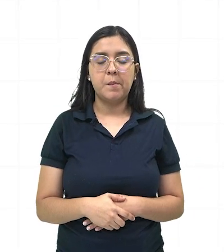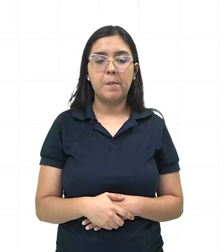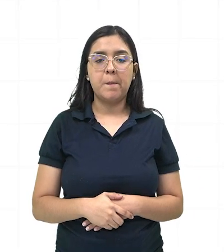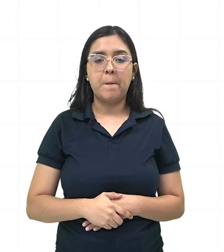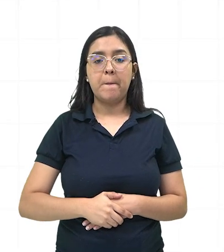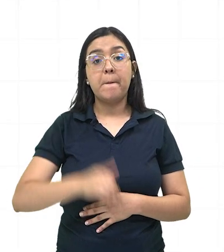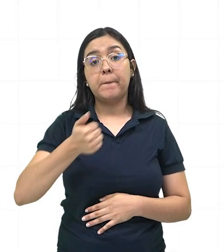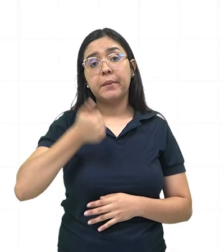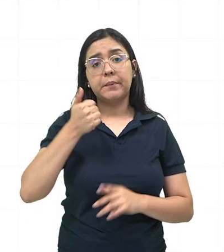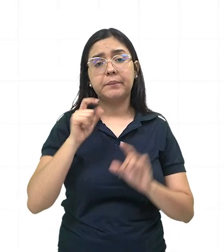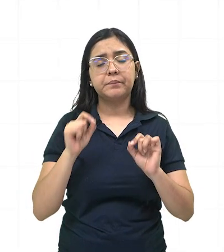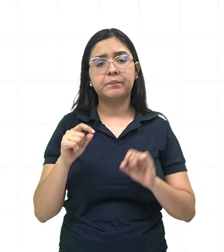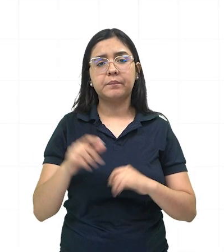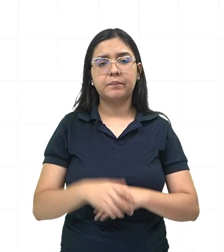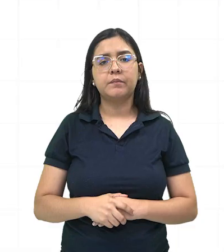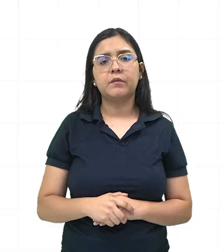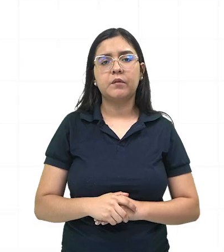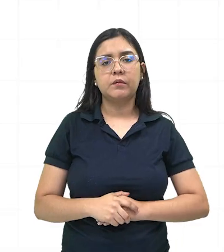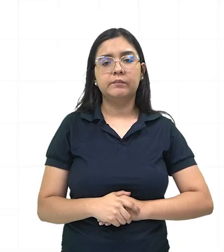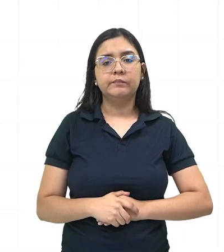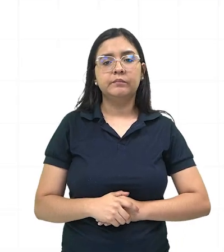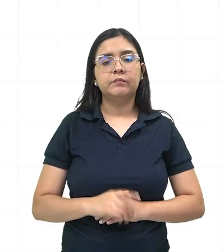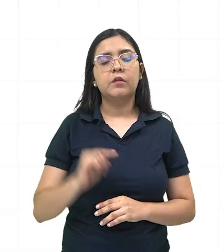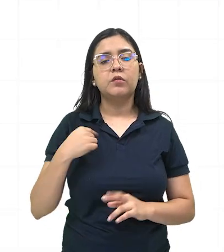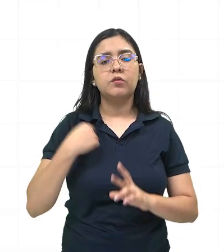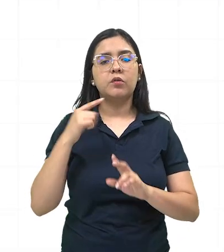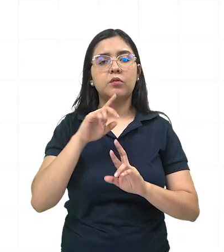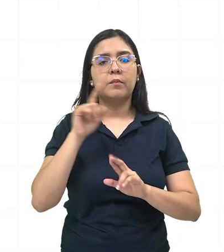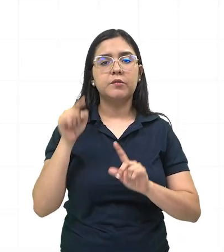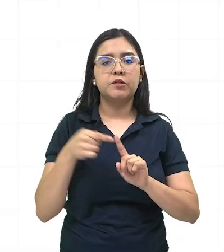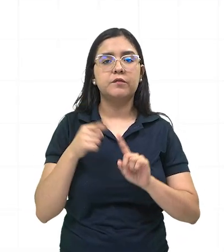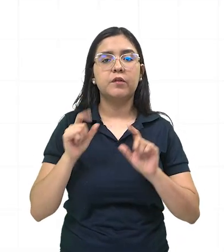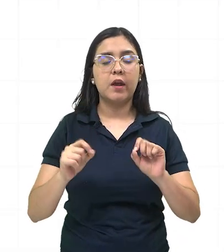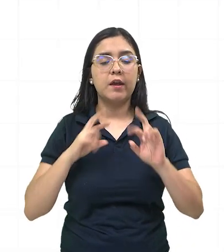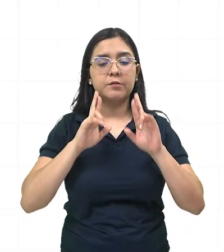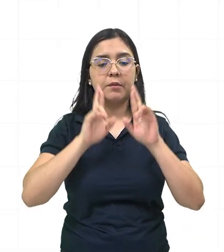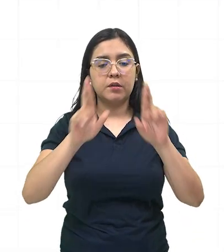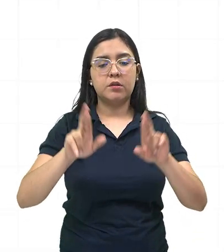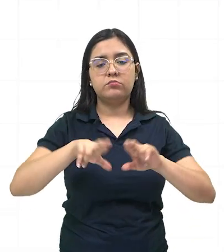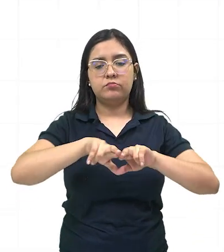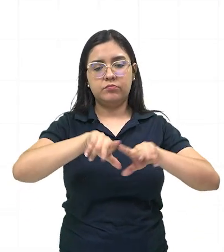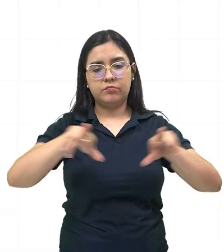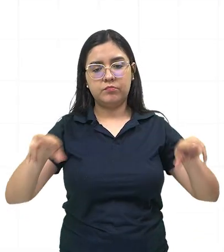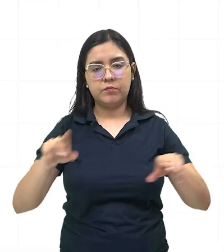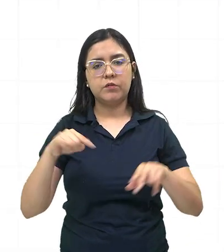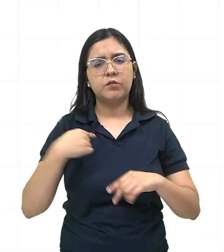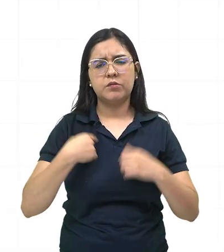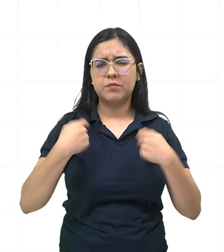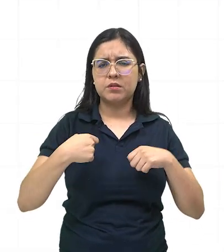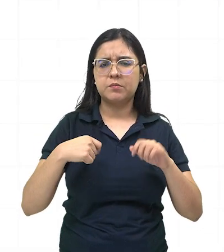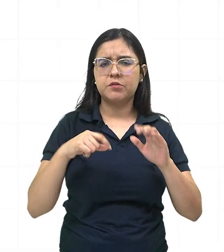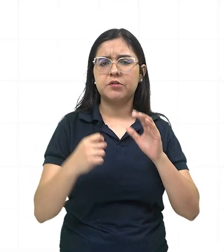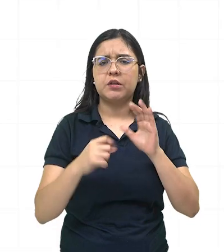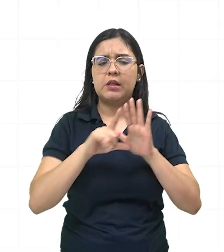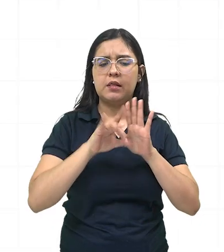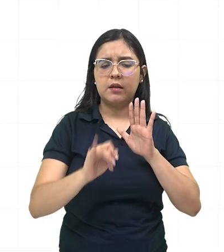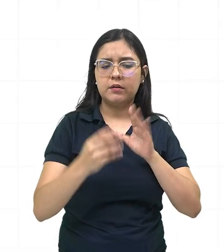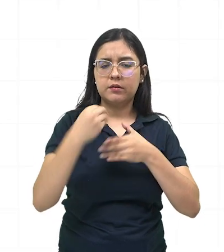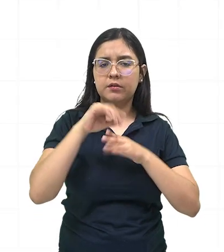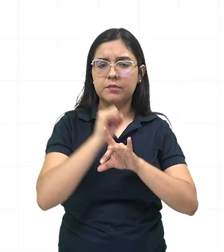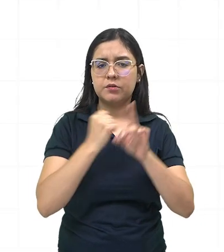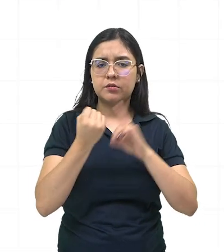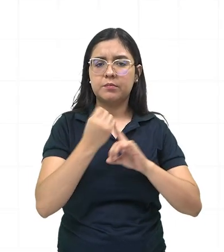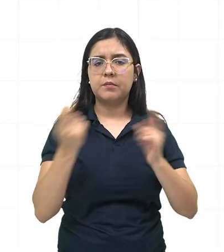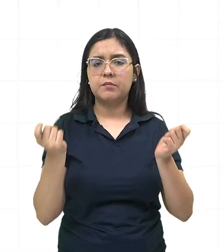Olha, em primeiro lugar, nós somos chamados ao respeito à diversidade. Assim como precisamos de leis em uma sociedade